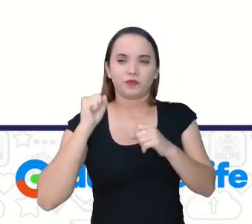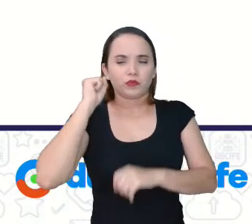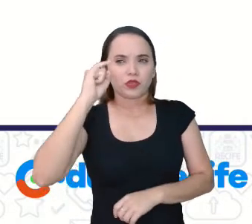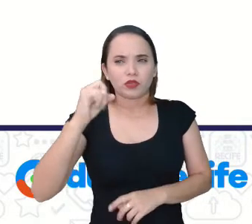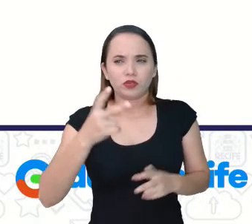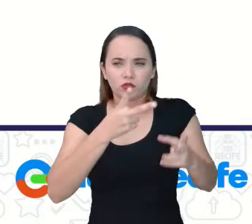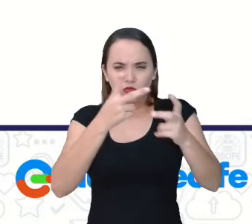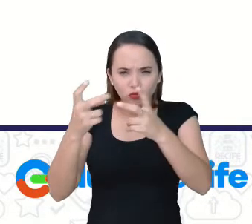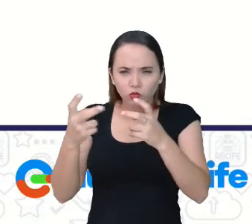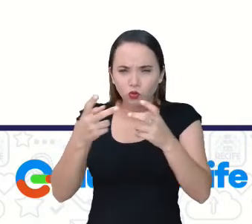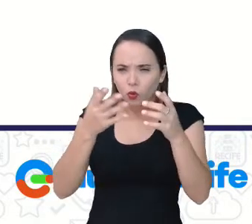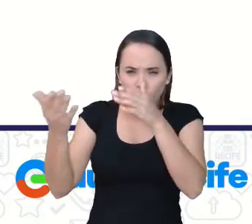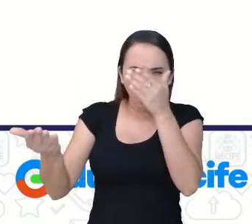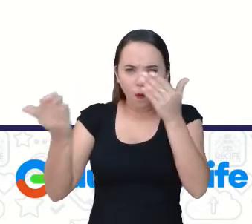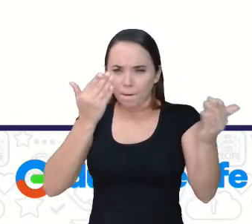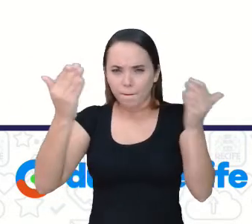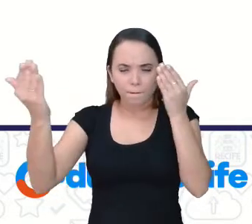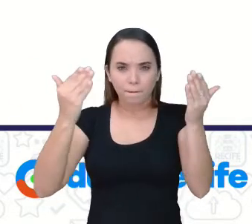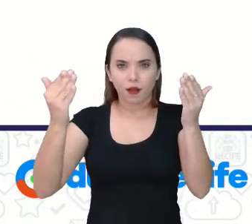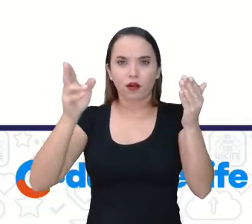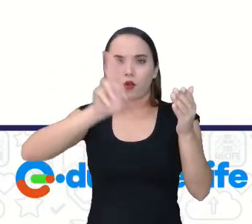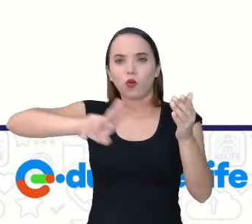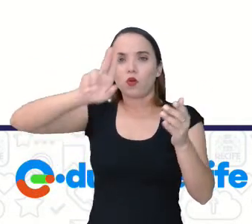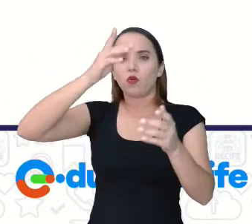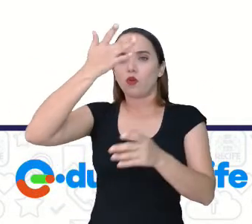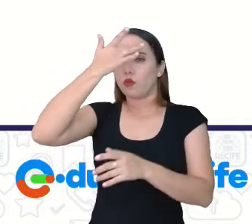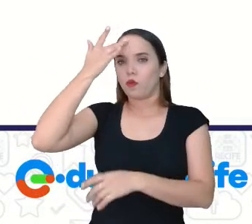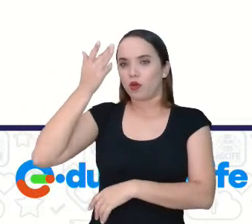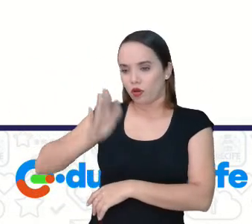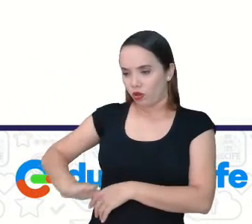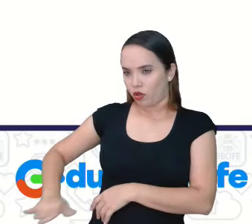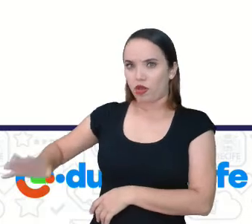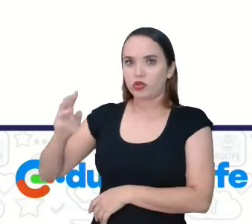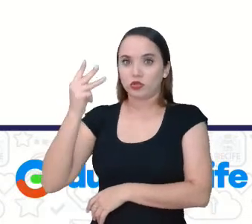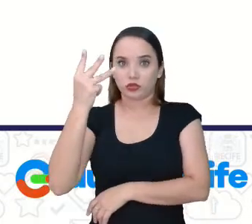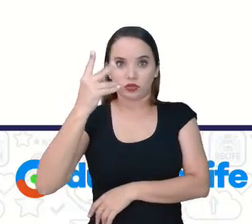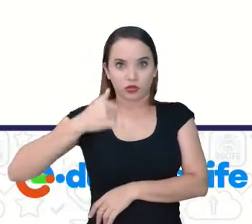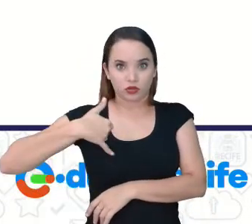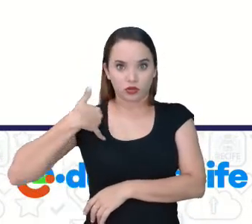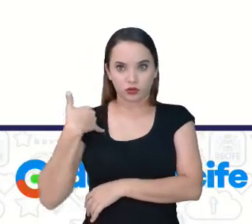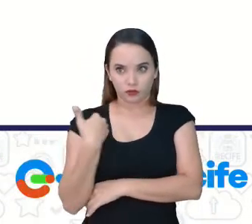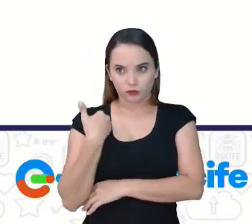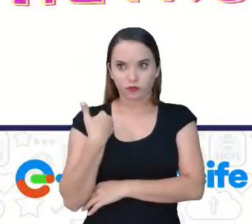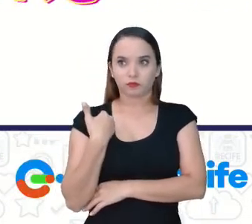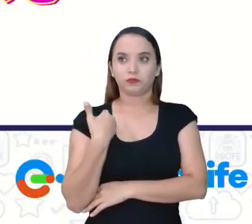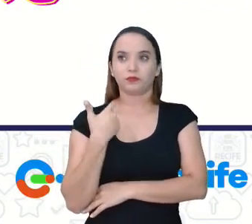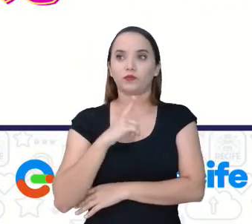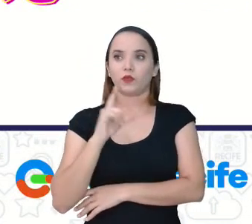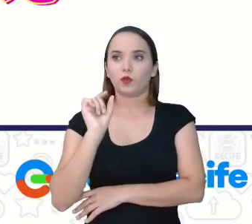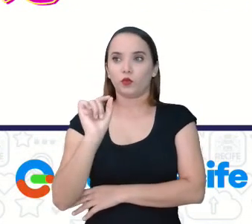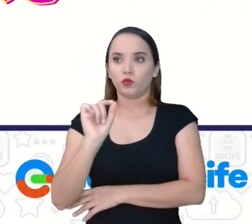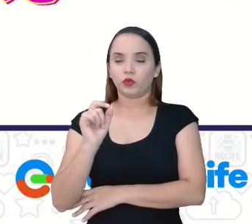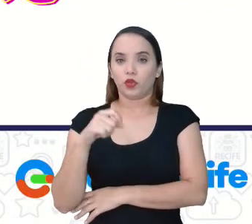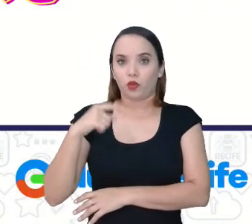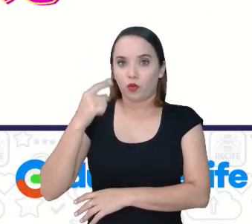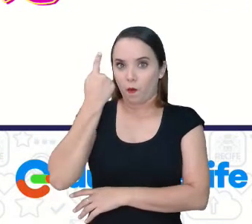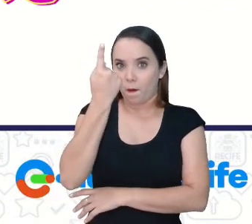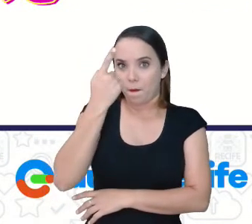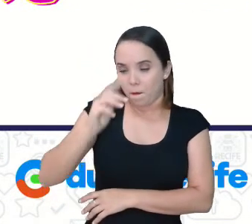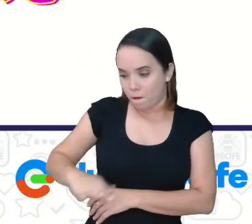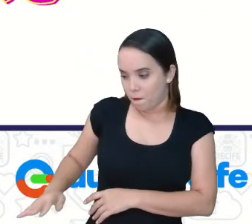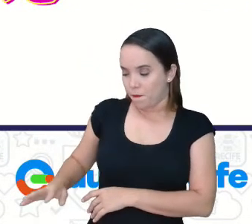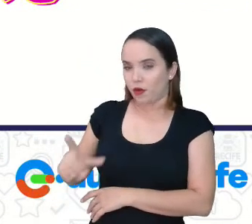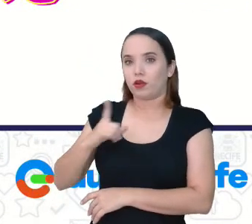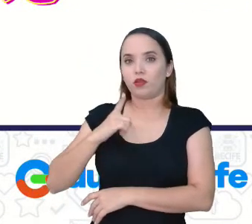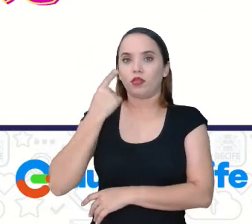aí com uma criança, por exemplo, aí de 3 anos, certo? O que é que a gente vai ter? Eu tenho aí que uma criança de 3